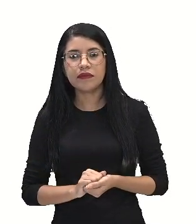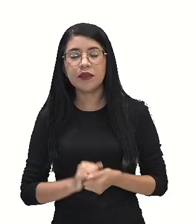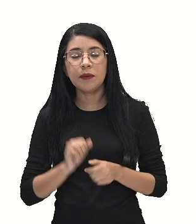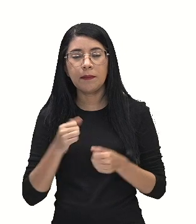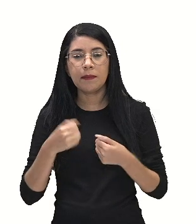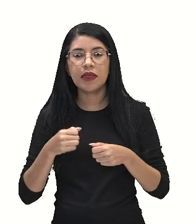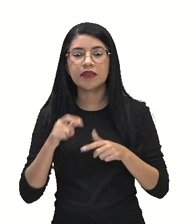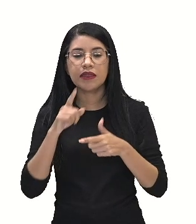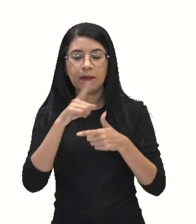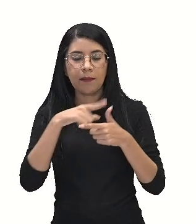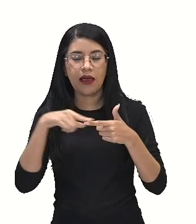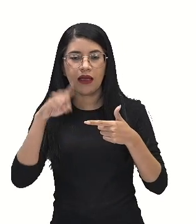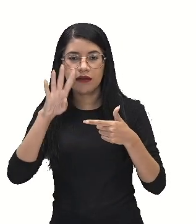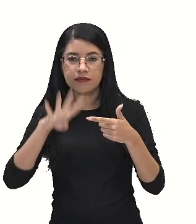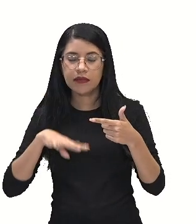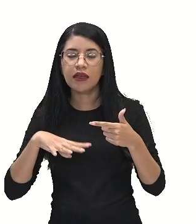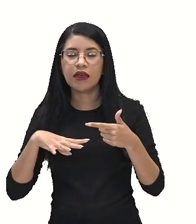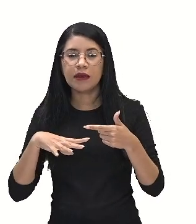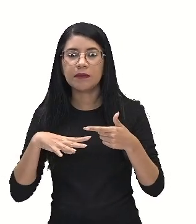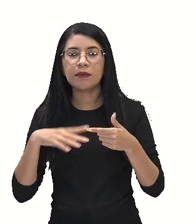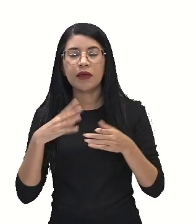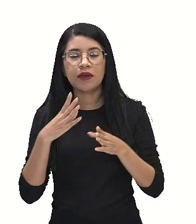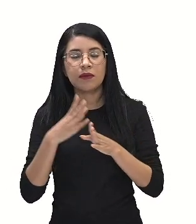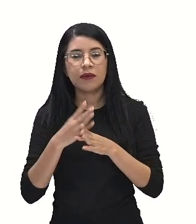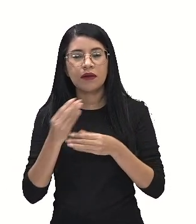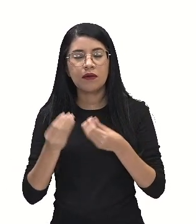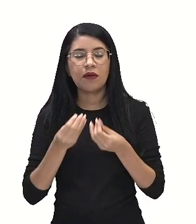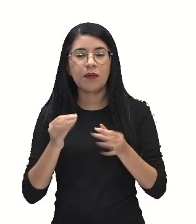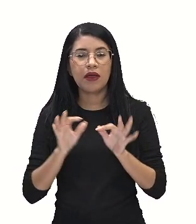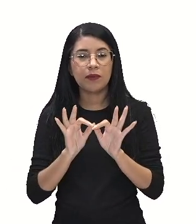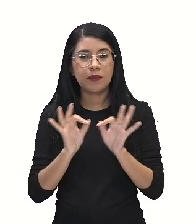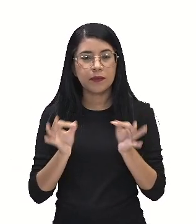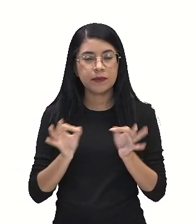esse 84 para a gente encontrar a forma simplificada aí dessa